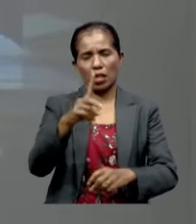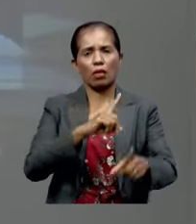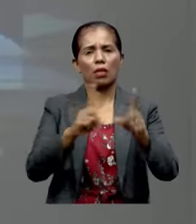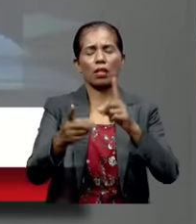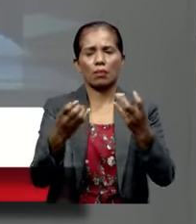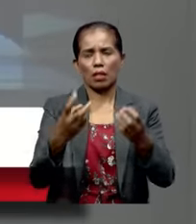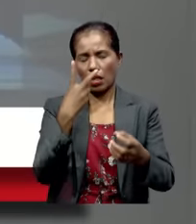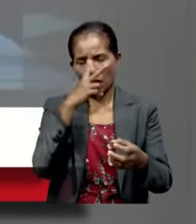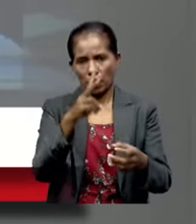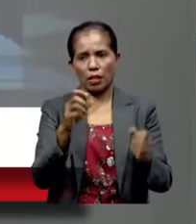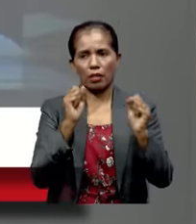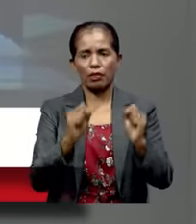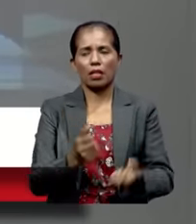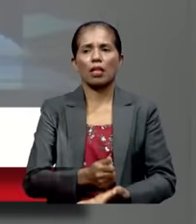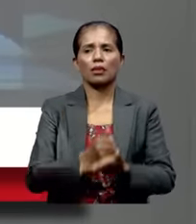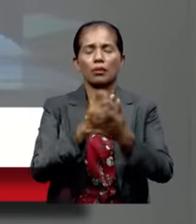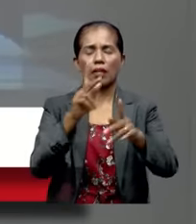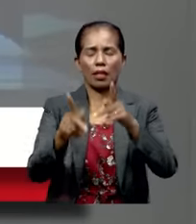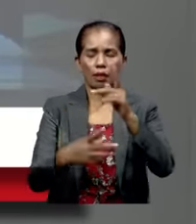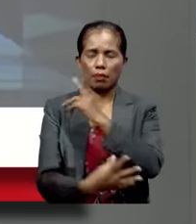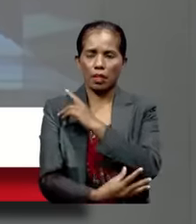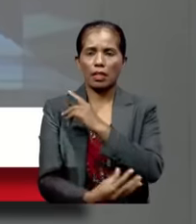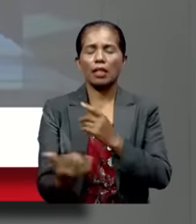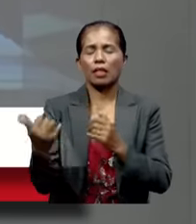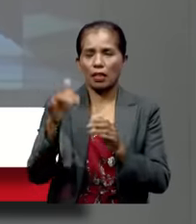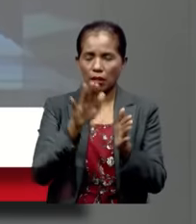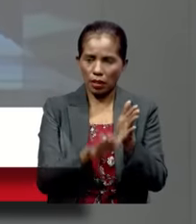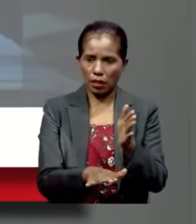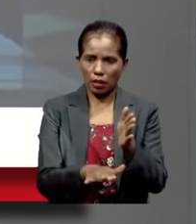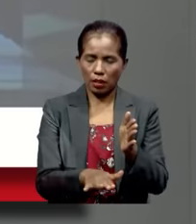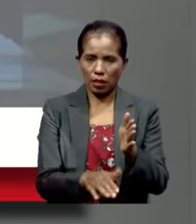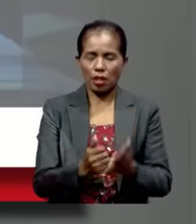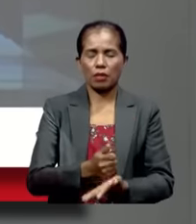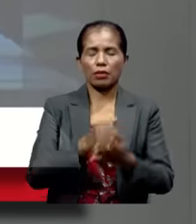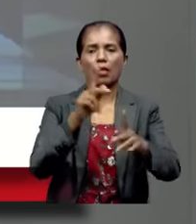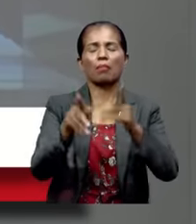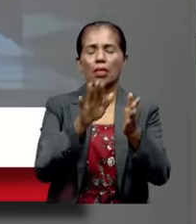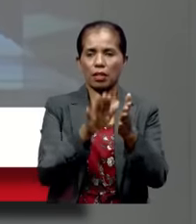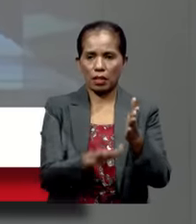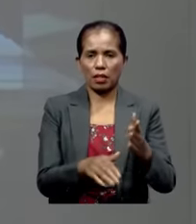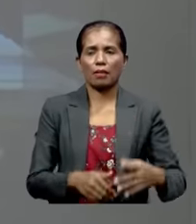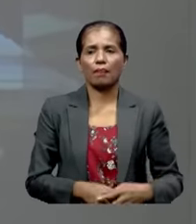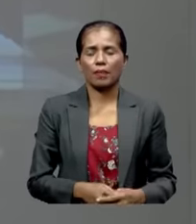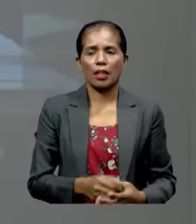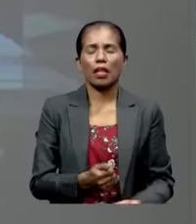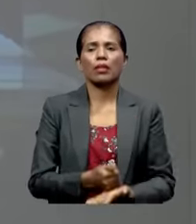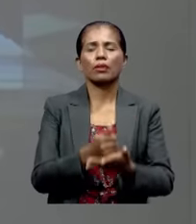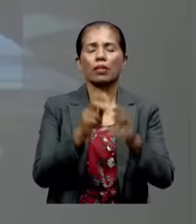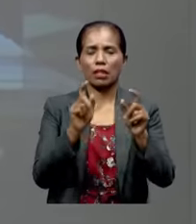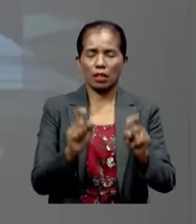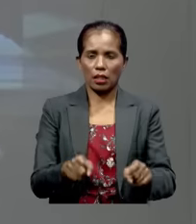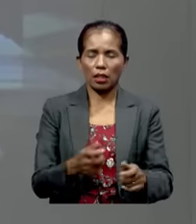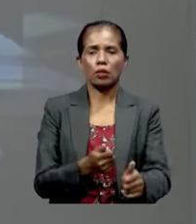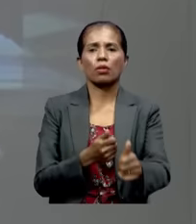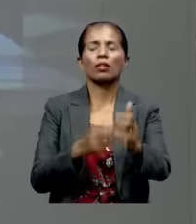hare momos ori defende povo kik diang ori defende povo kik. Ajuda né tem que tuir